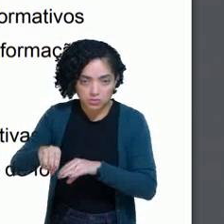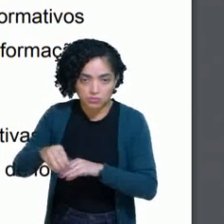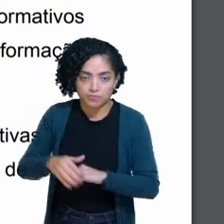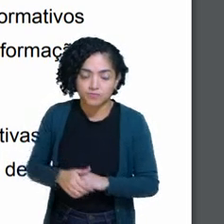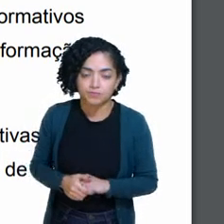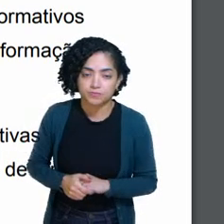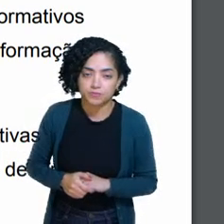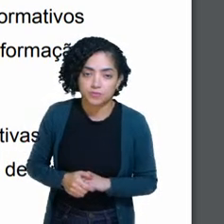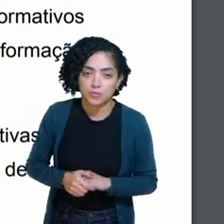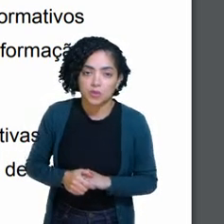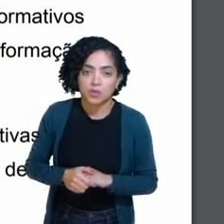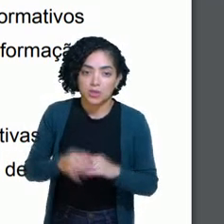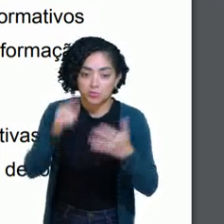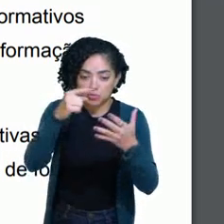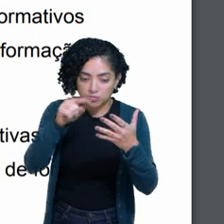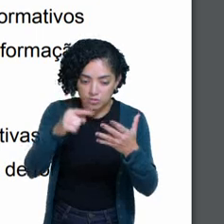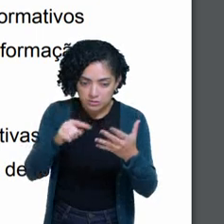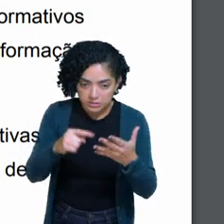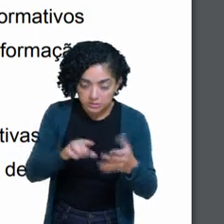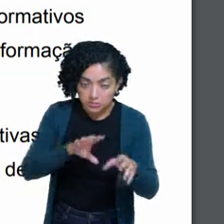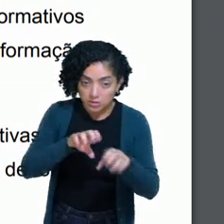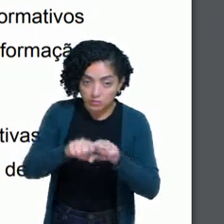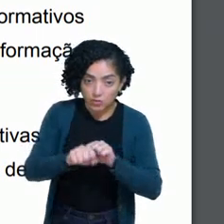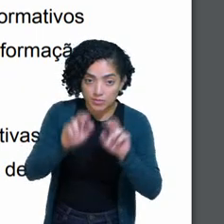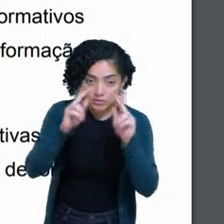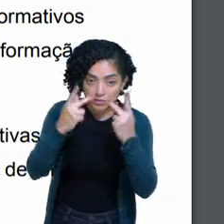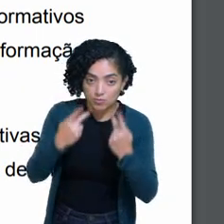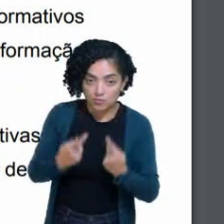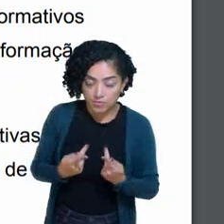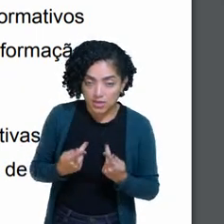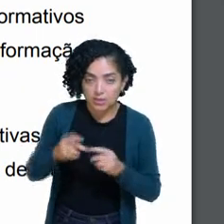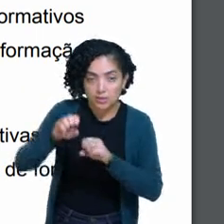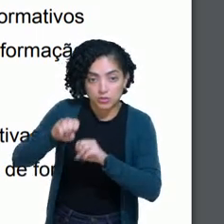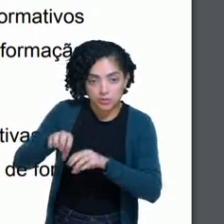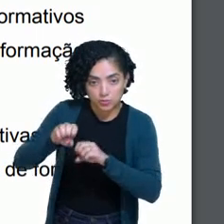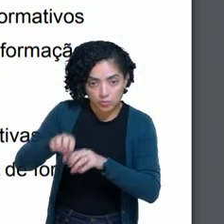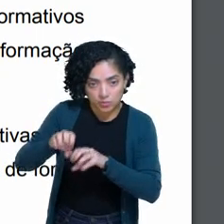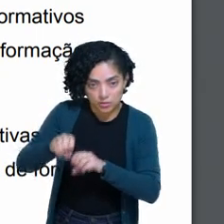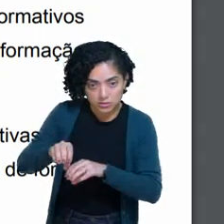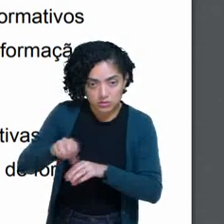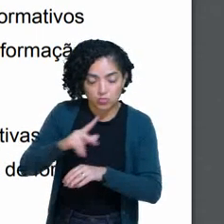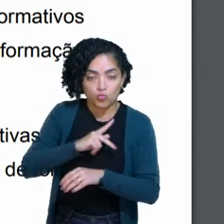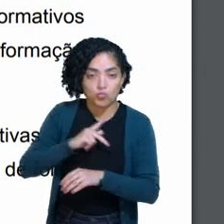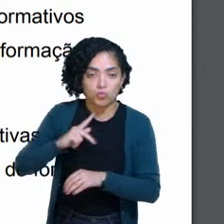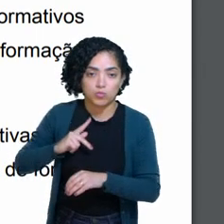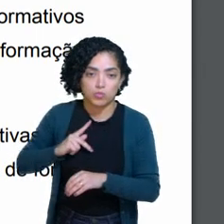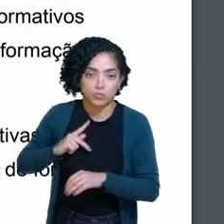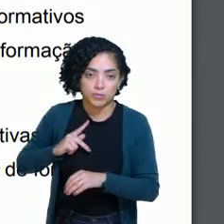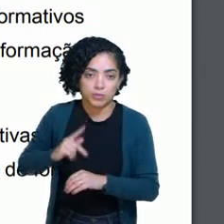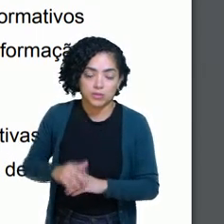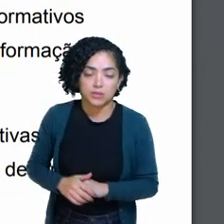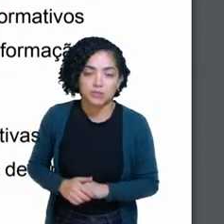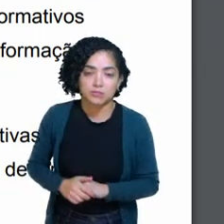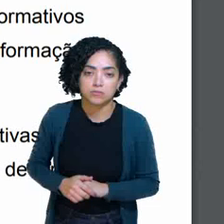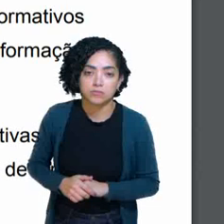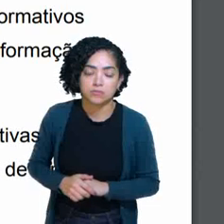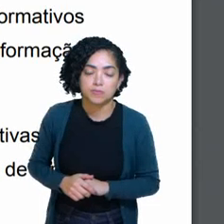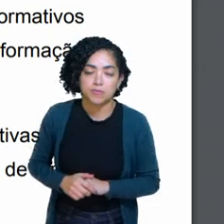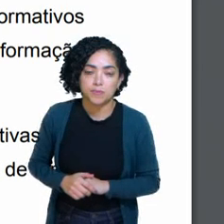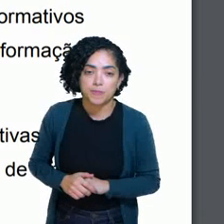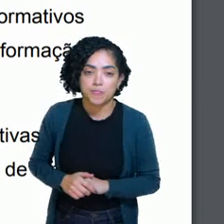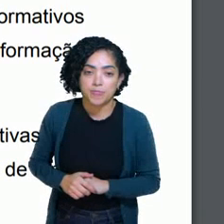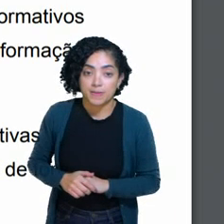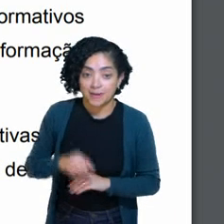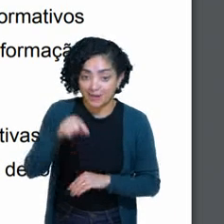princípios da formação humana plena e da educação como um bem público não por acaso